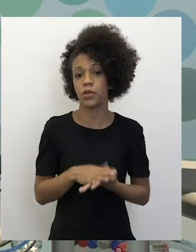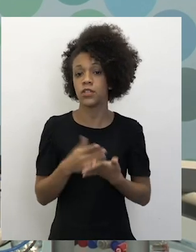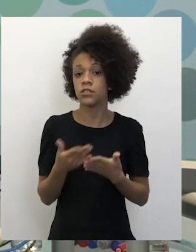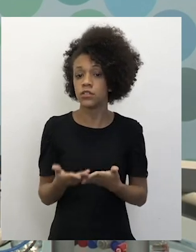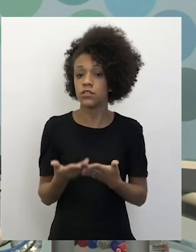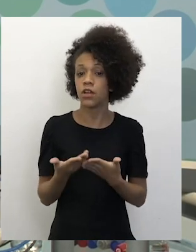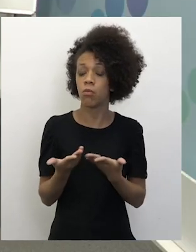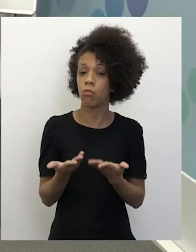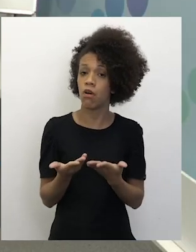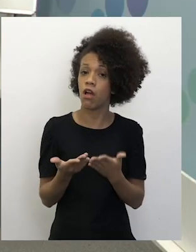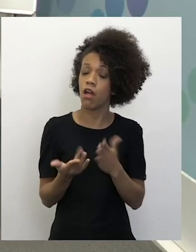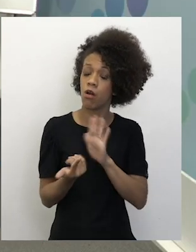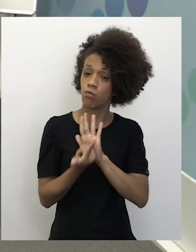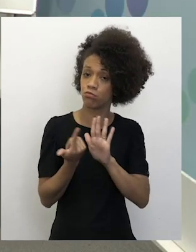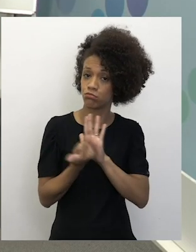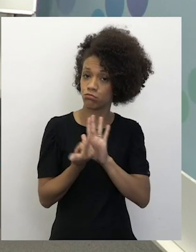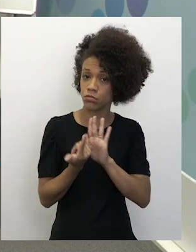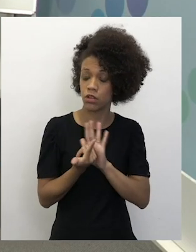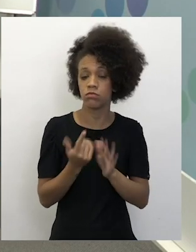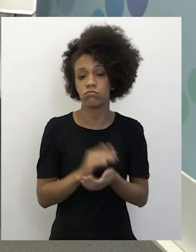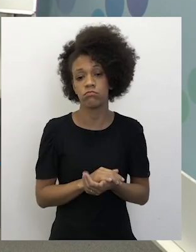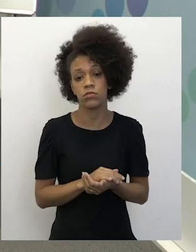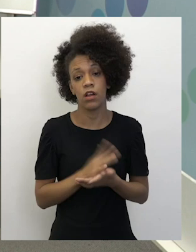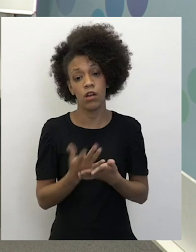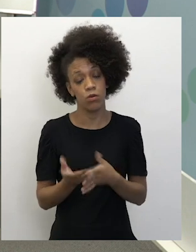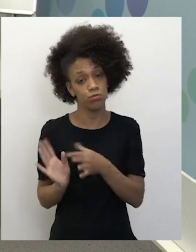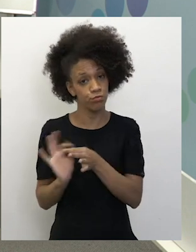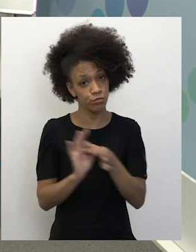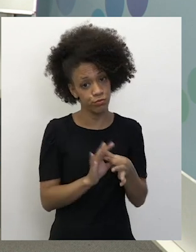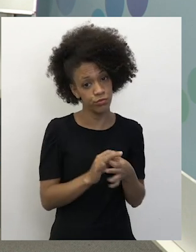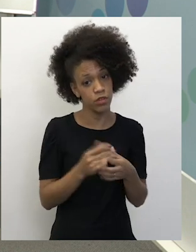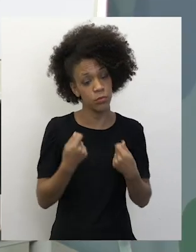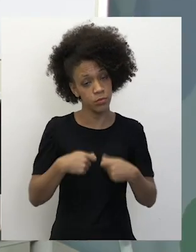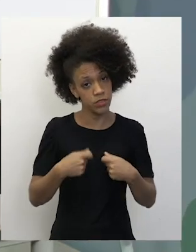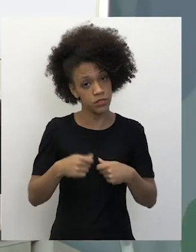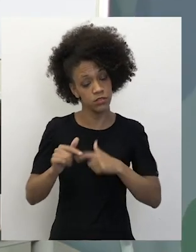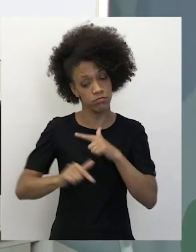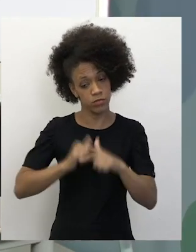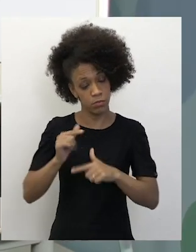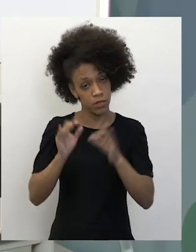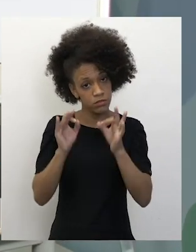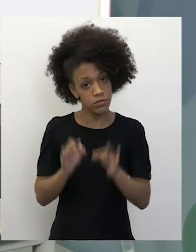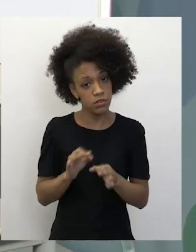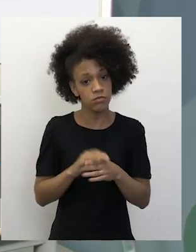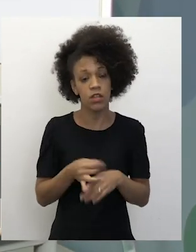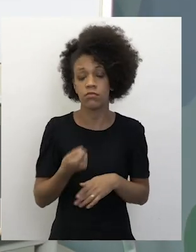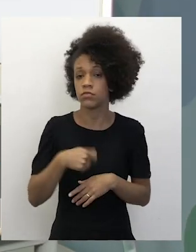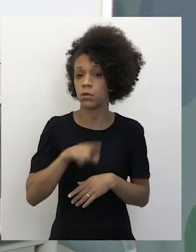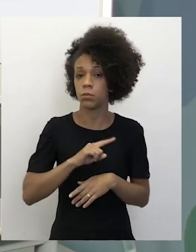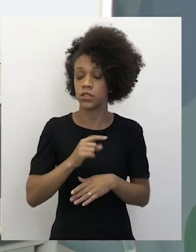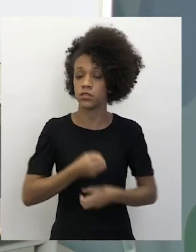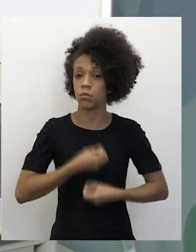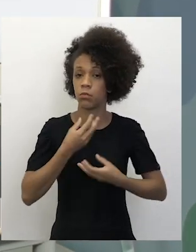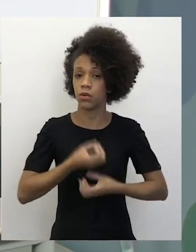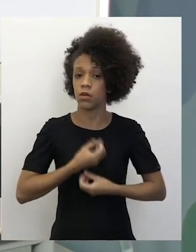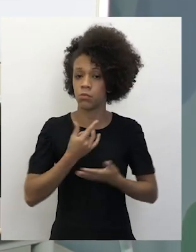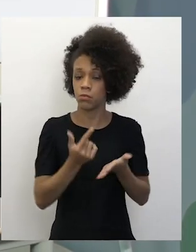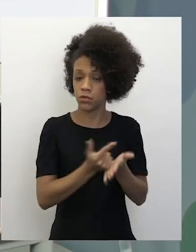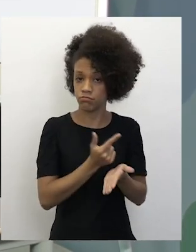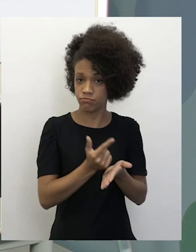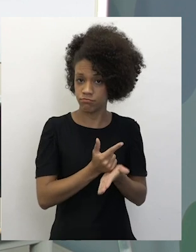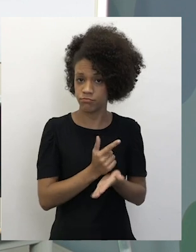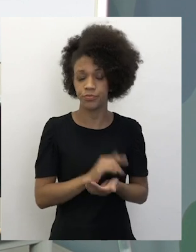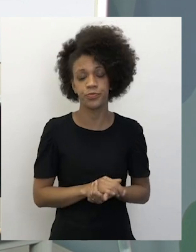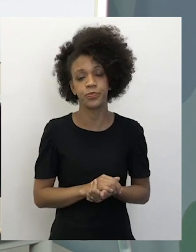então é um gênero literário relação com relação a isso a gente tem que trabalhar direitinho porque olha eu não precisa ser poema para ser literatura